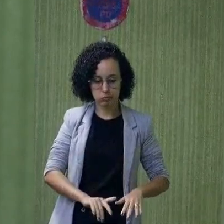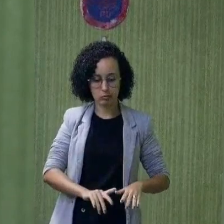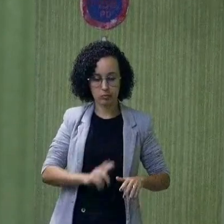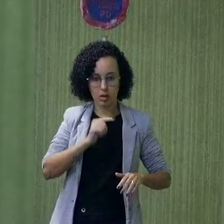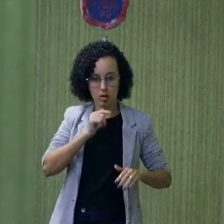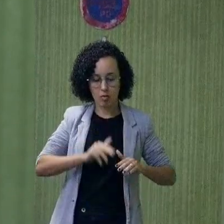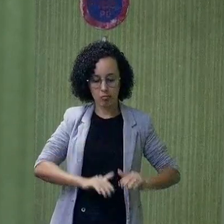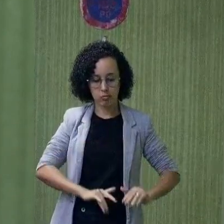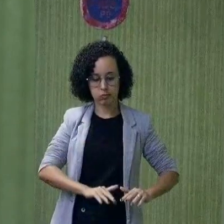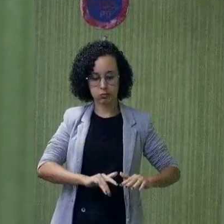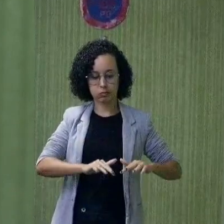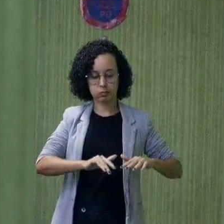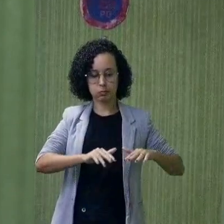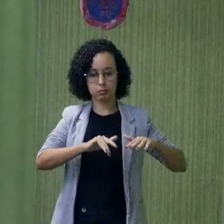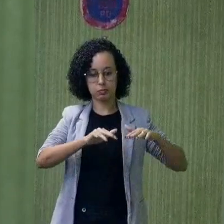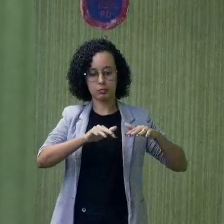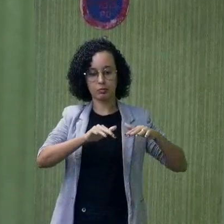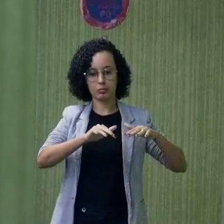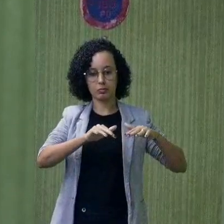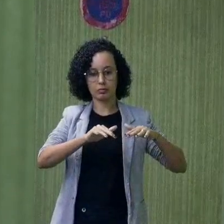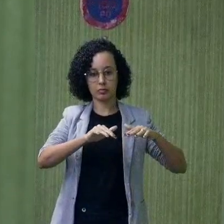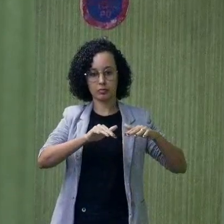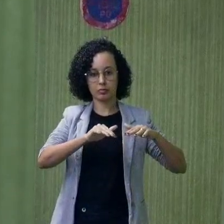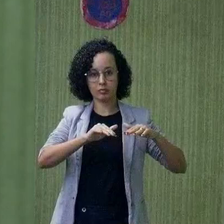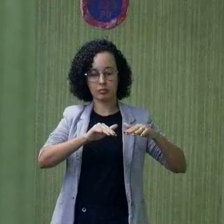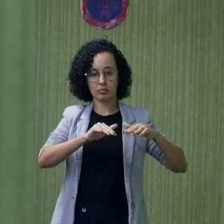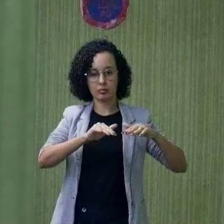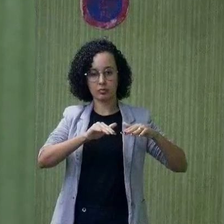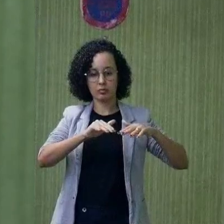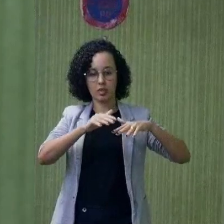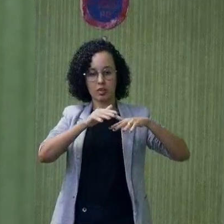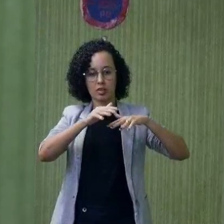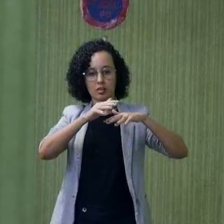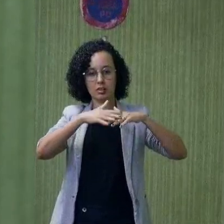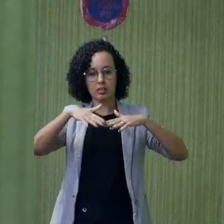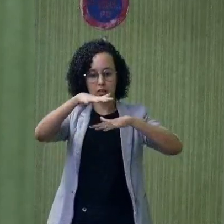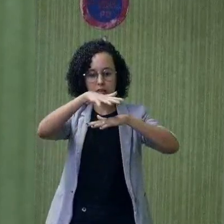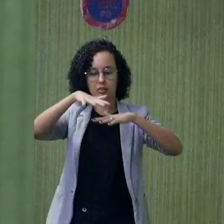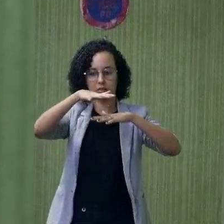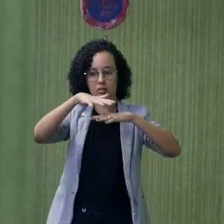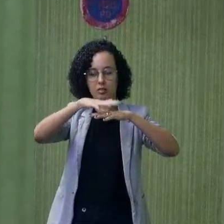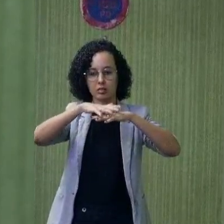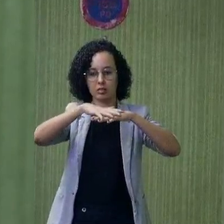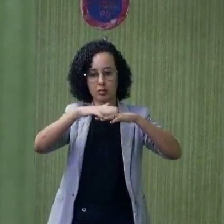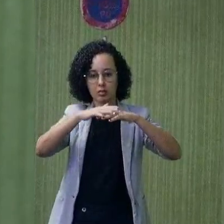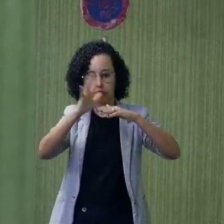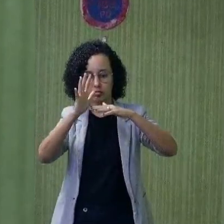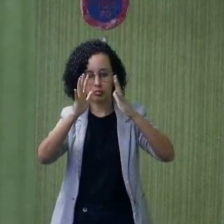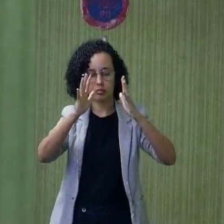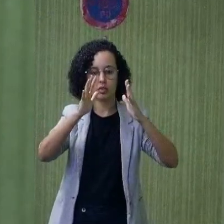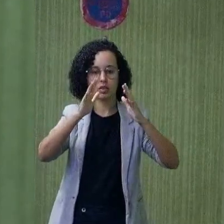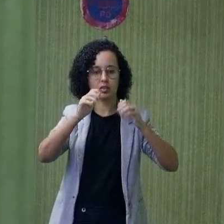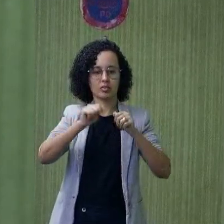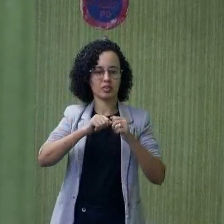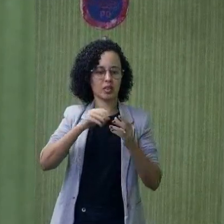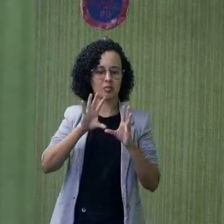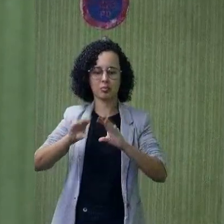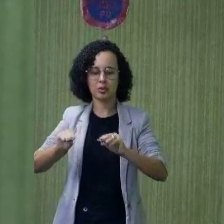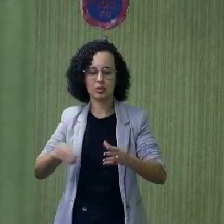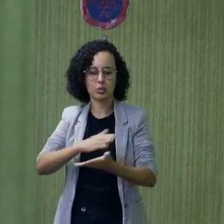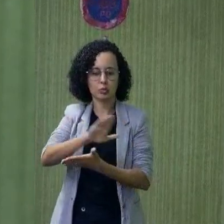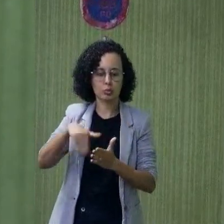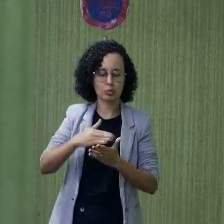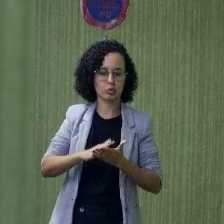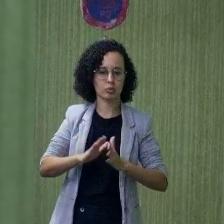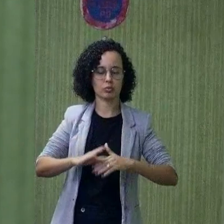água eles abriram o telhado para fazer churrasquinho eles fizeram o que quiseram na escola né porque não tinha